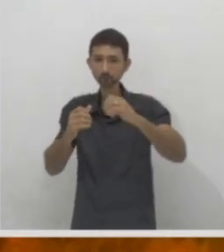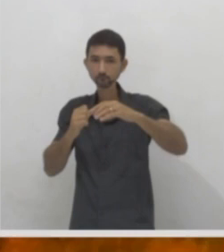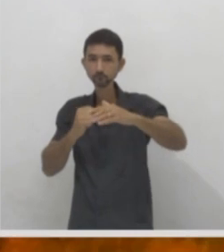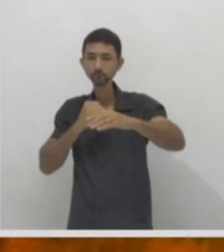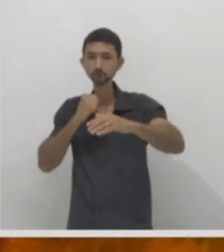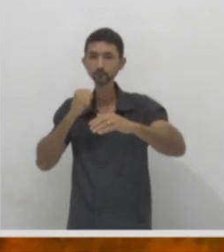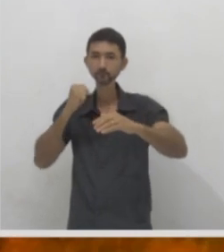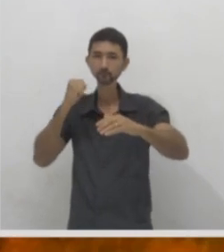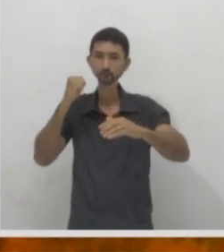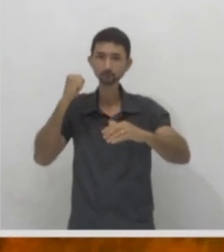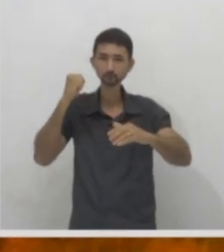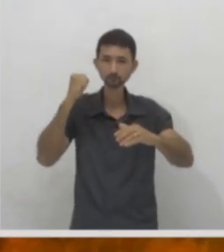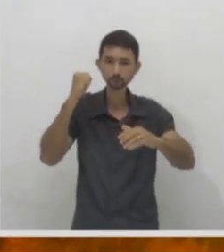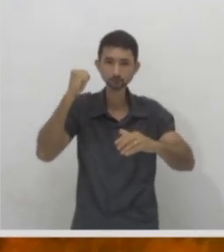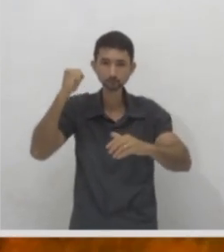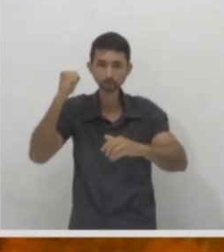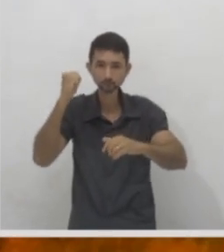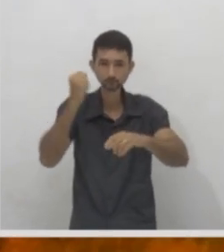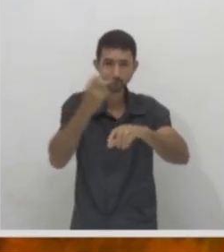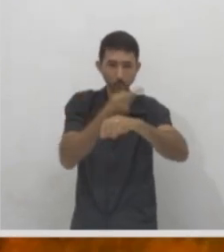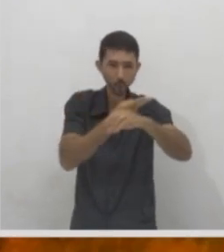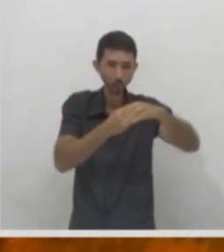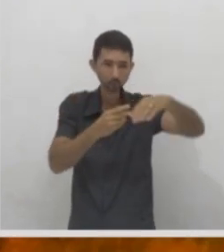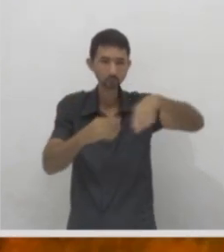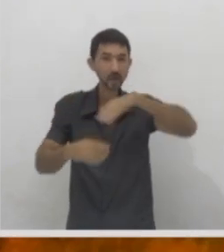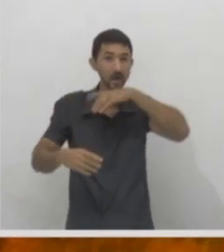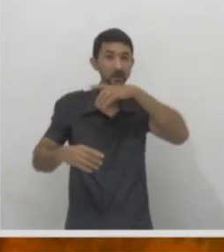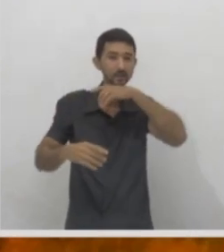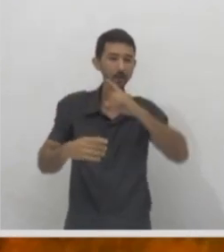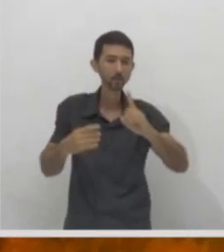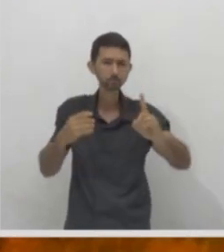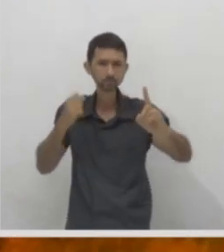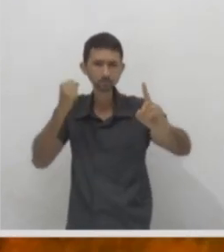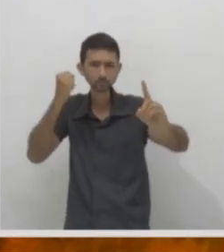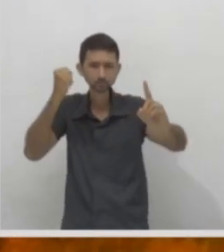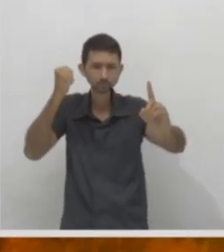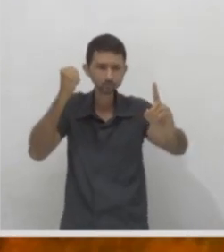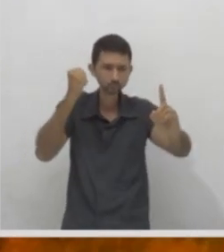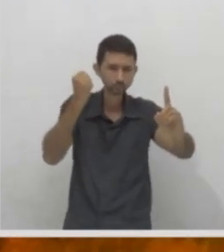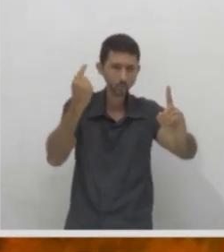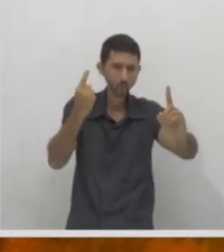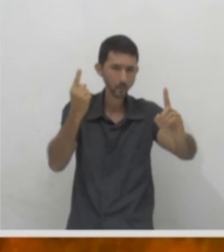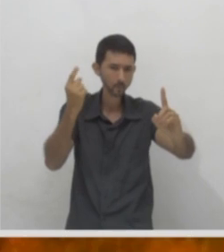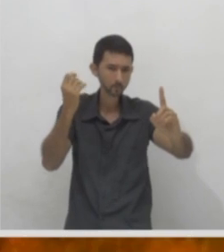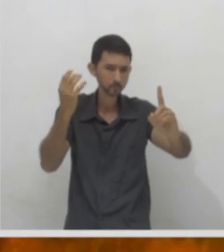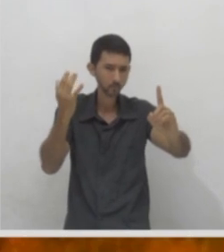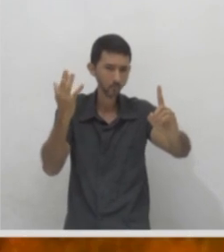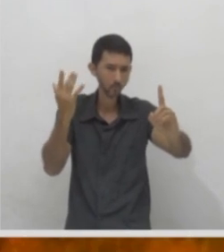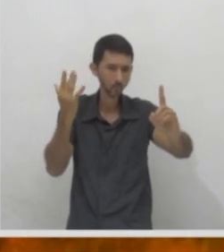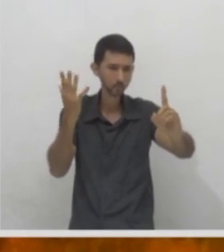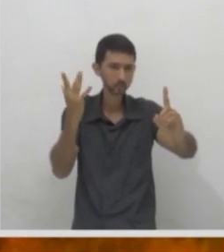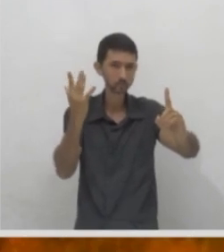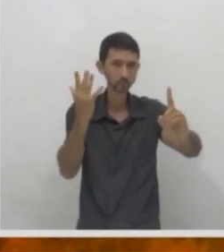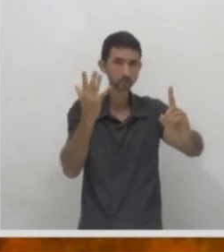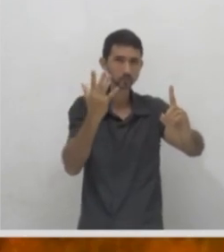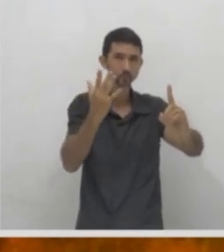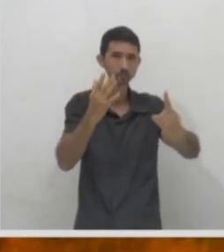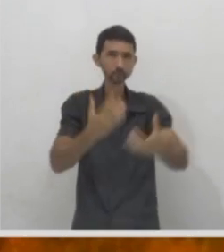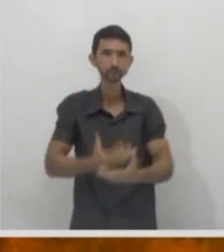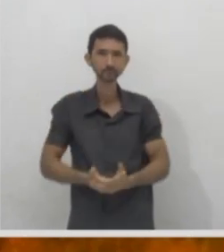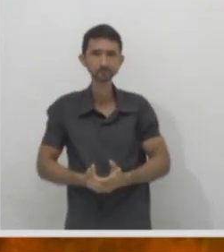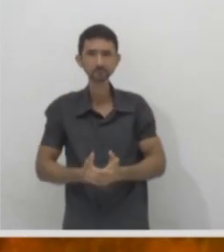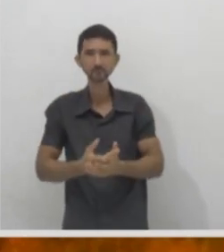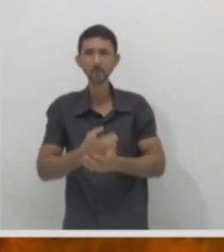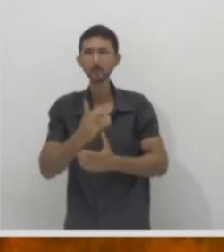estão perseguindo um animal, no caso aí é a representação de um mamute, né? Que é o